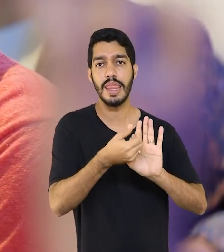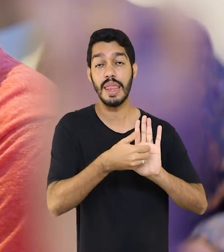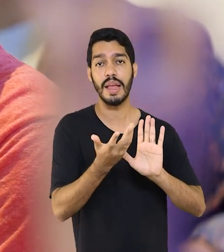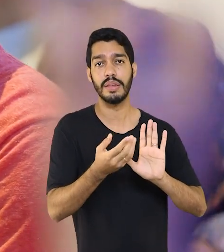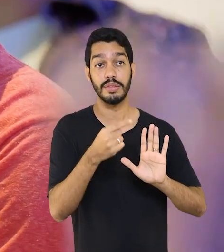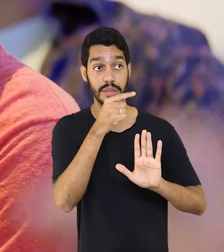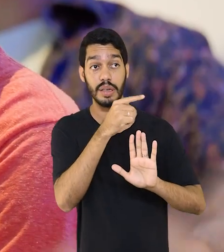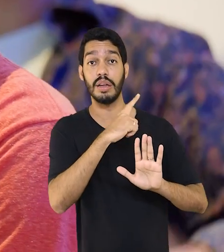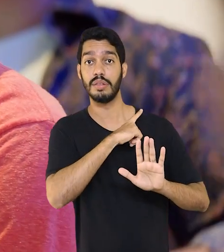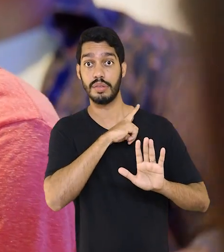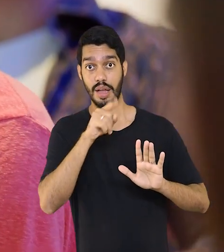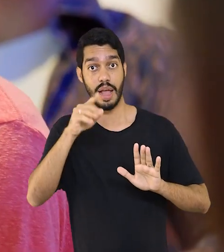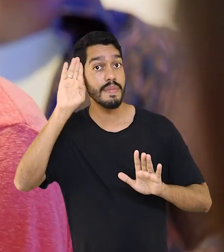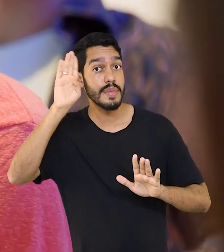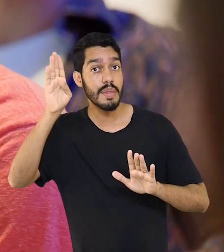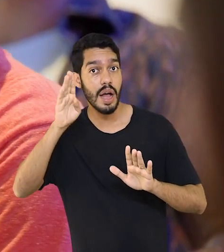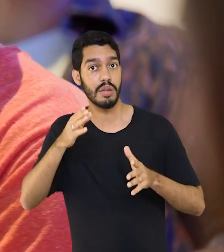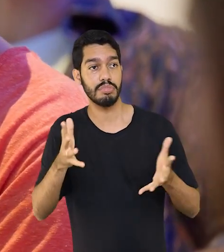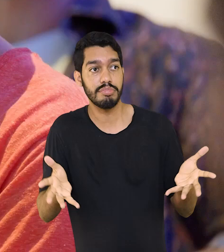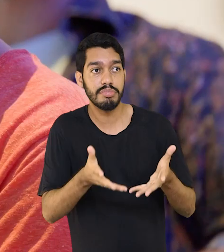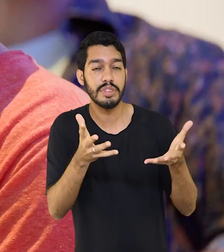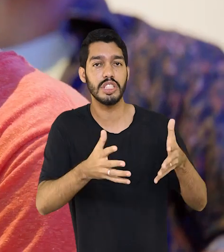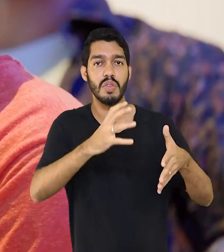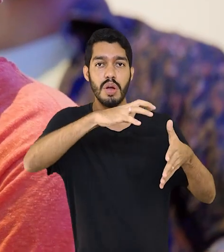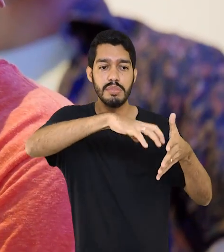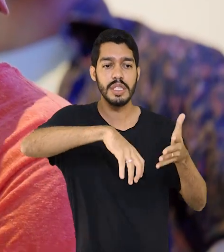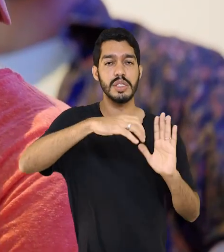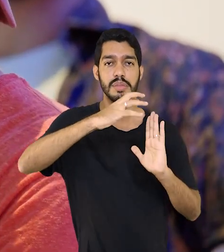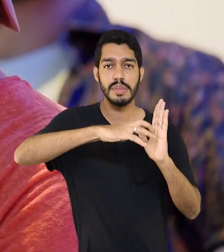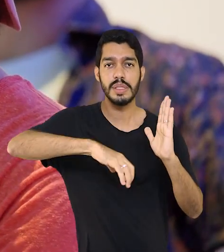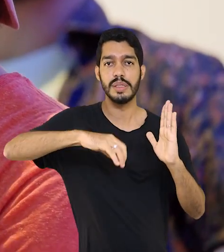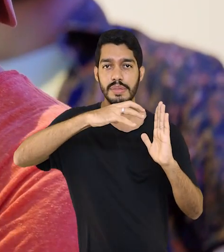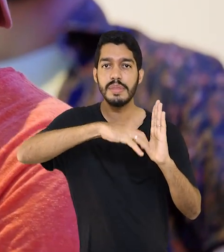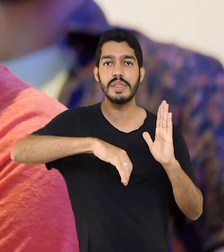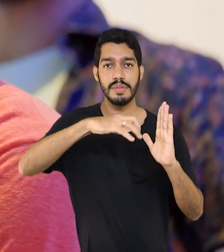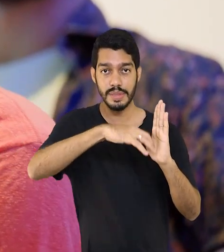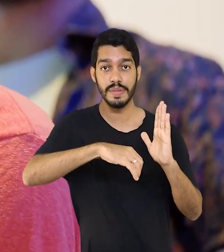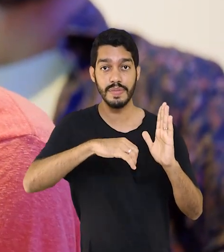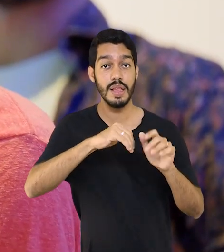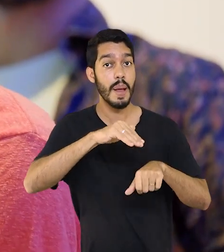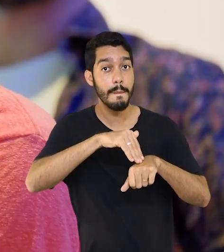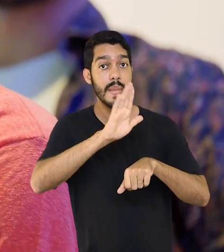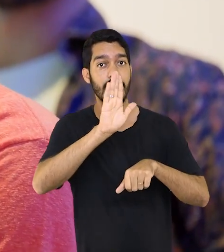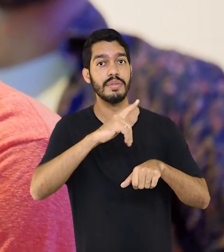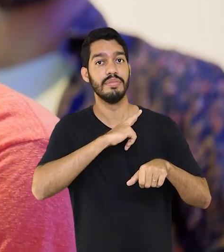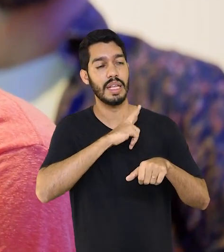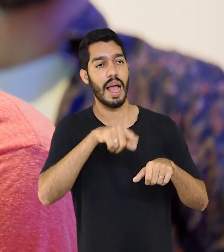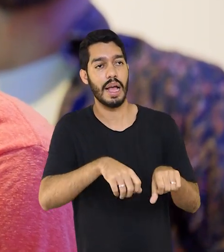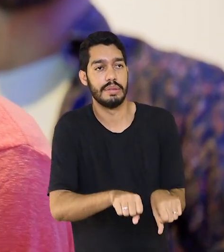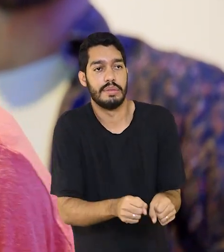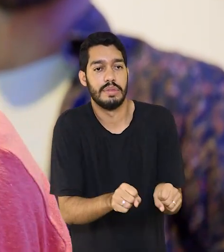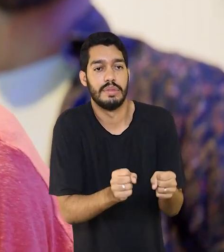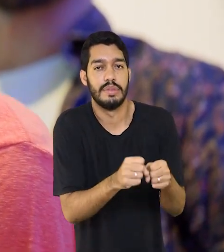principais que incentivam a mineração, e ela também quem mais causa também